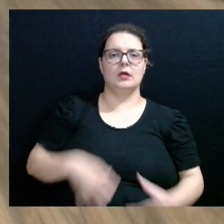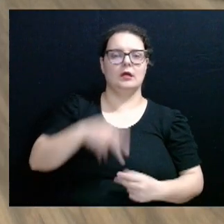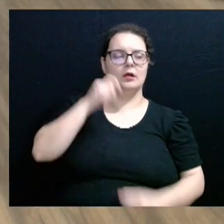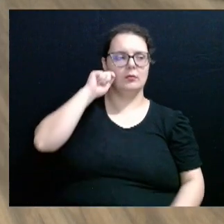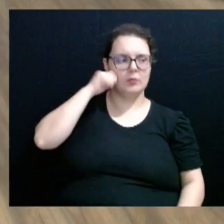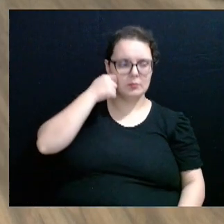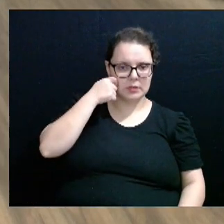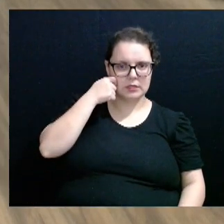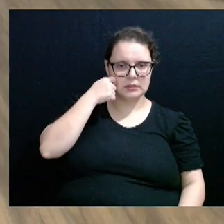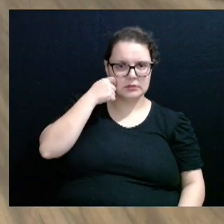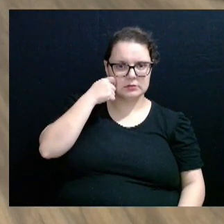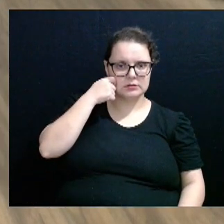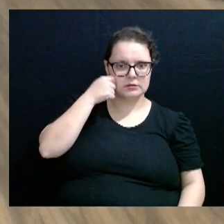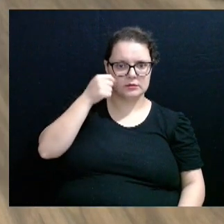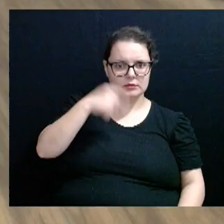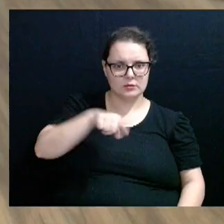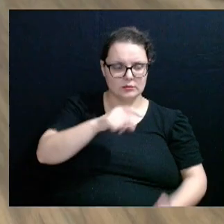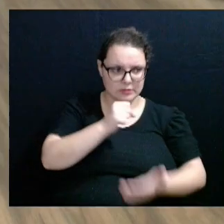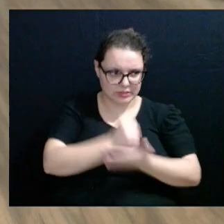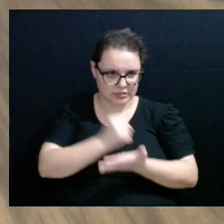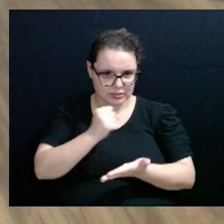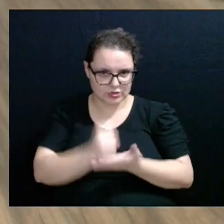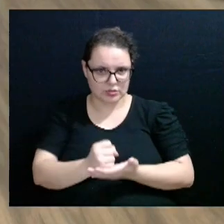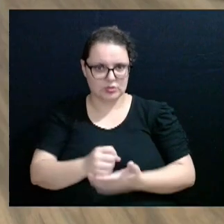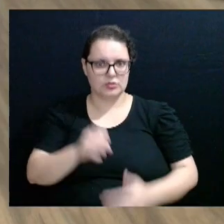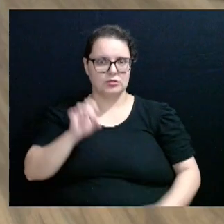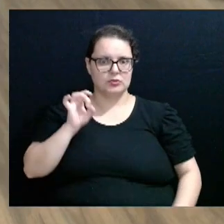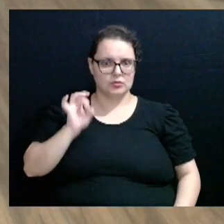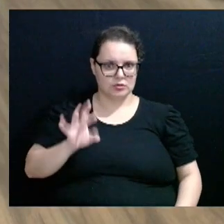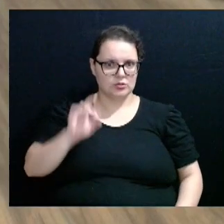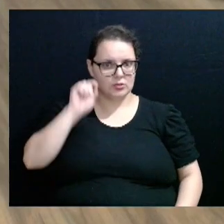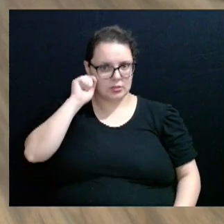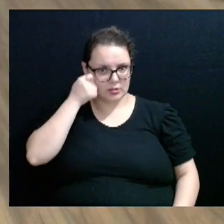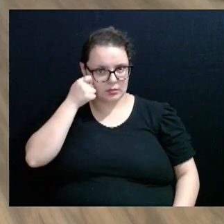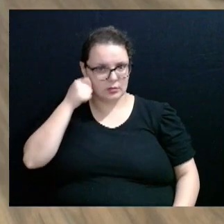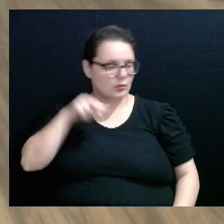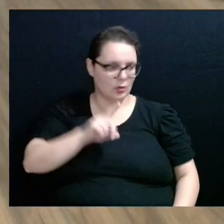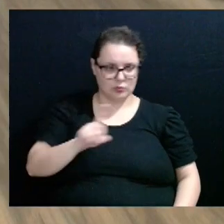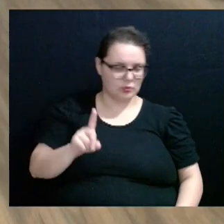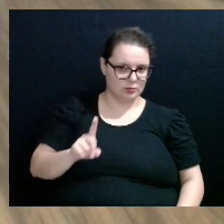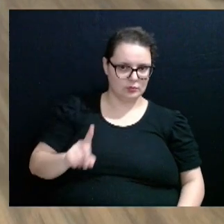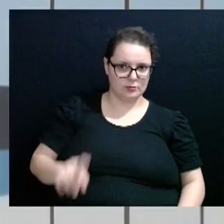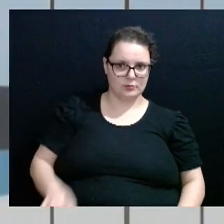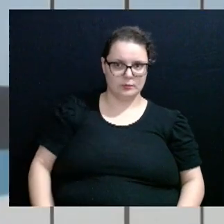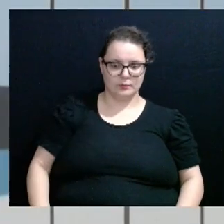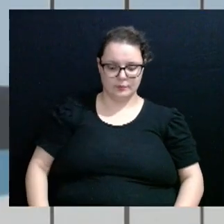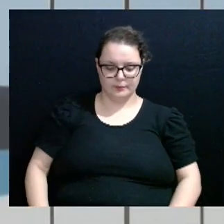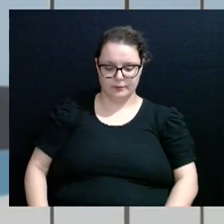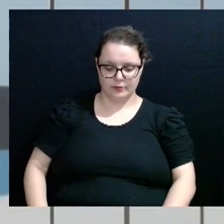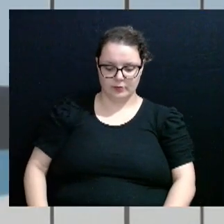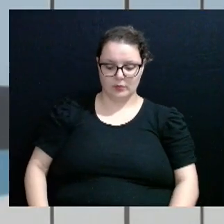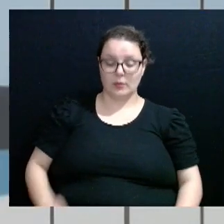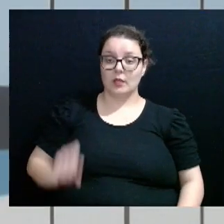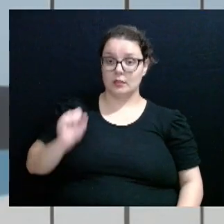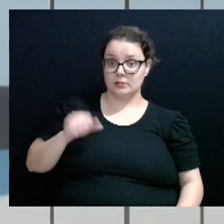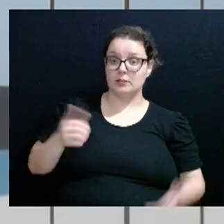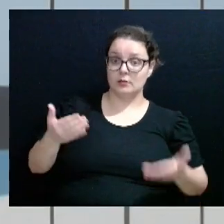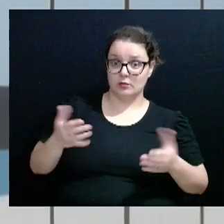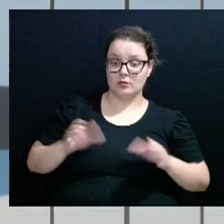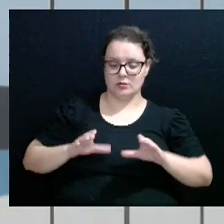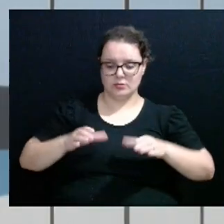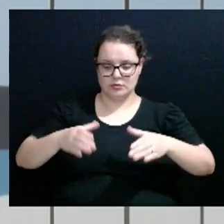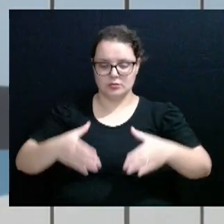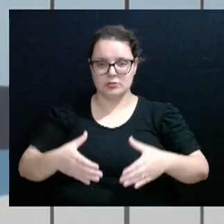vocês contratam apenas negros ou não? Sim. Hoje a gente tem no corpo de